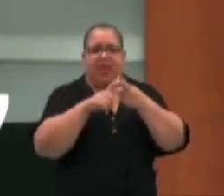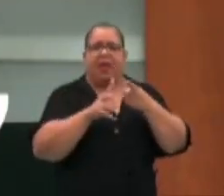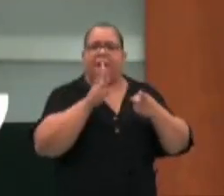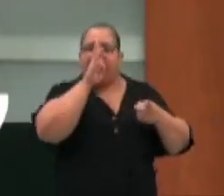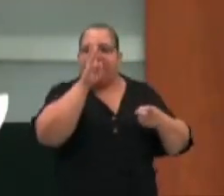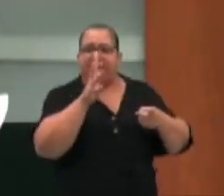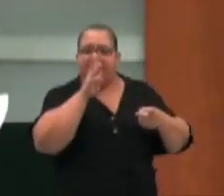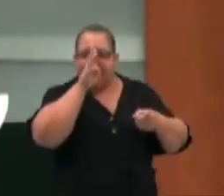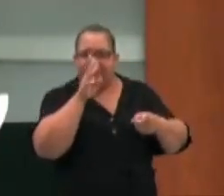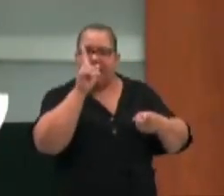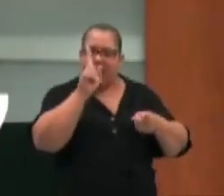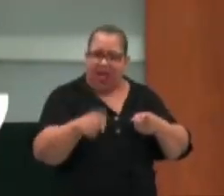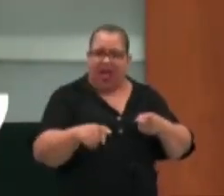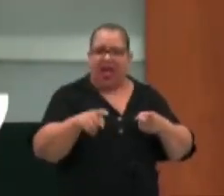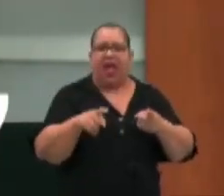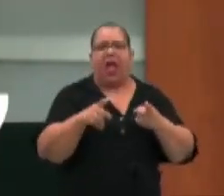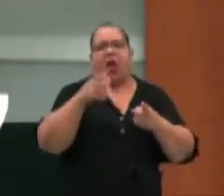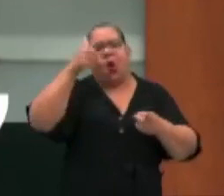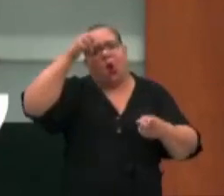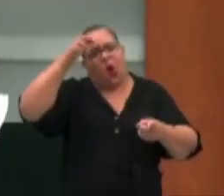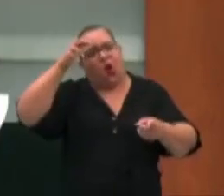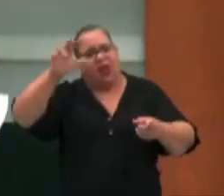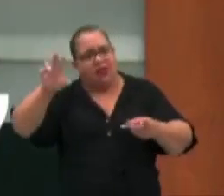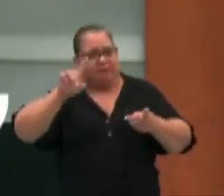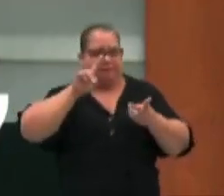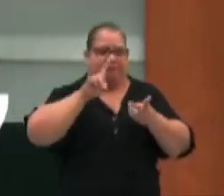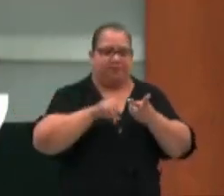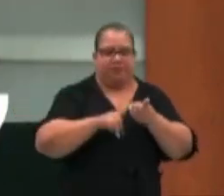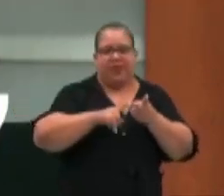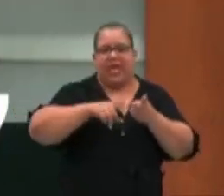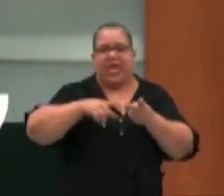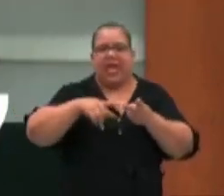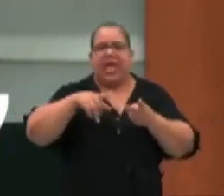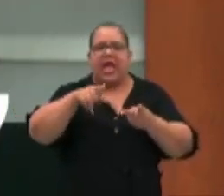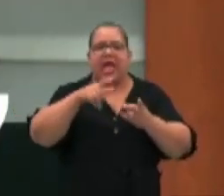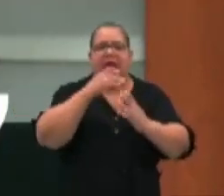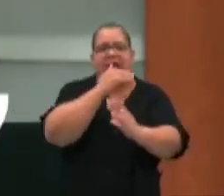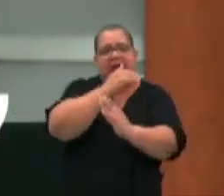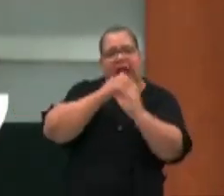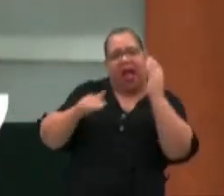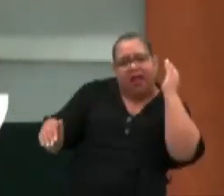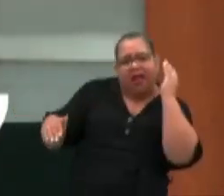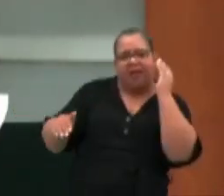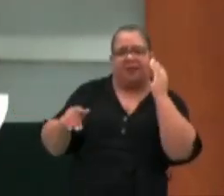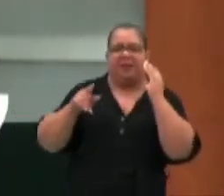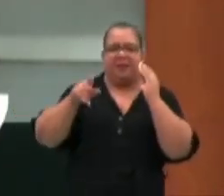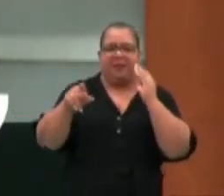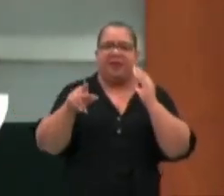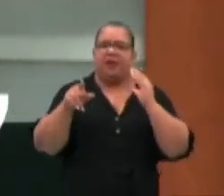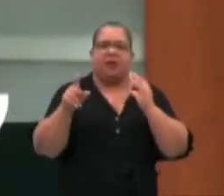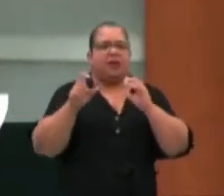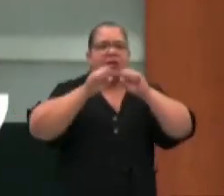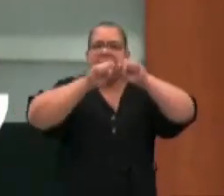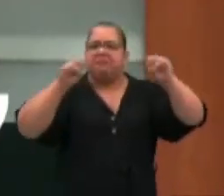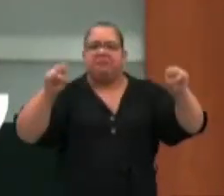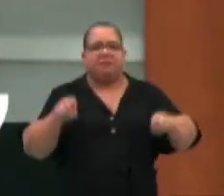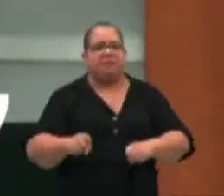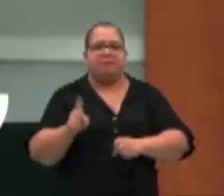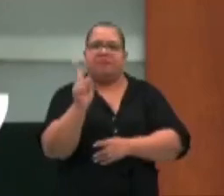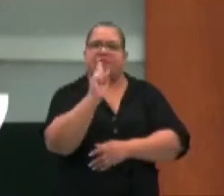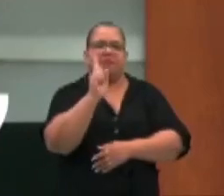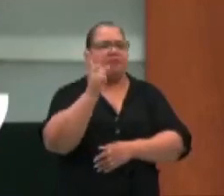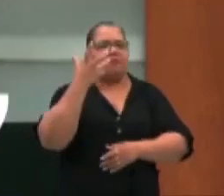interferência e do posicionamento do coordenador pedagógico, encaminha a justificativa e o sistema não considera